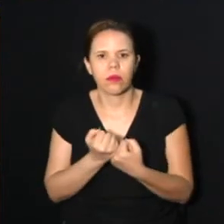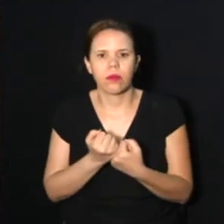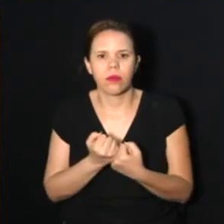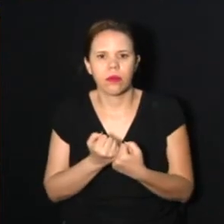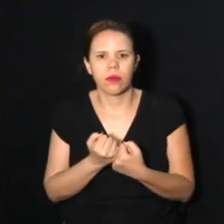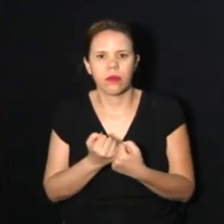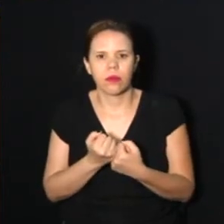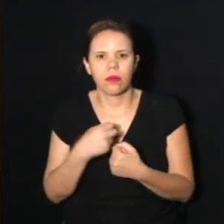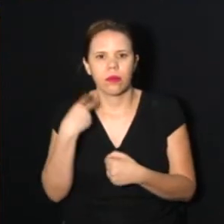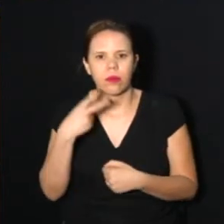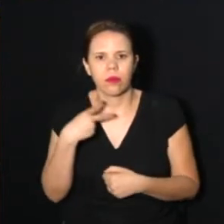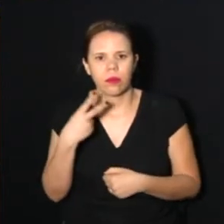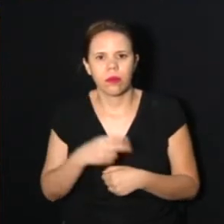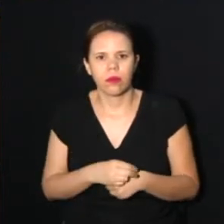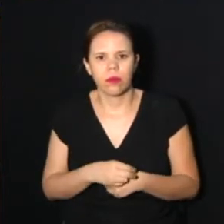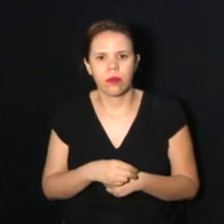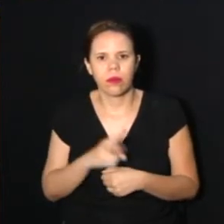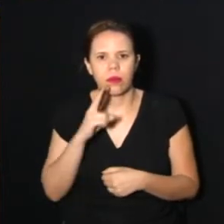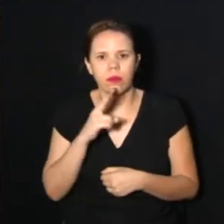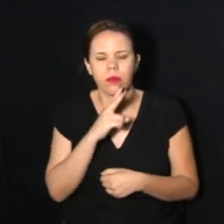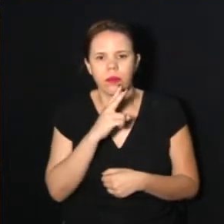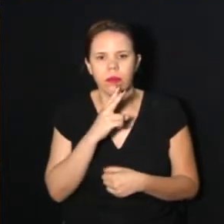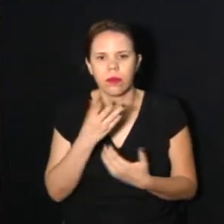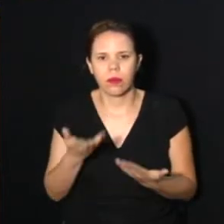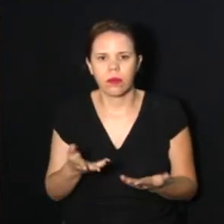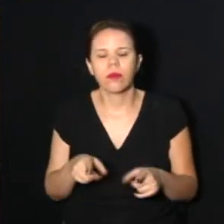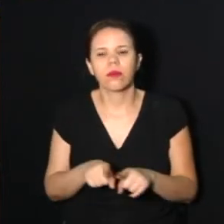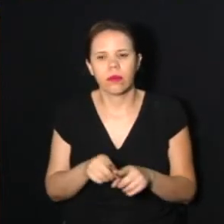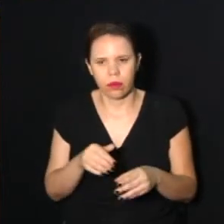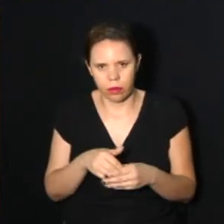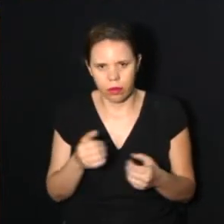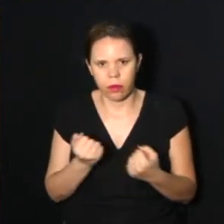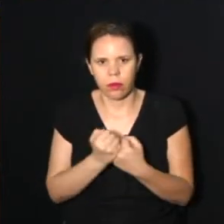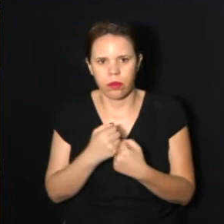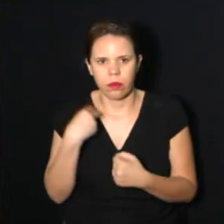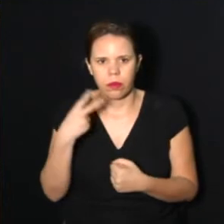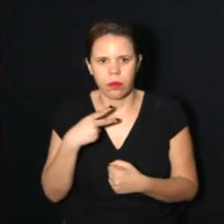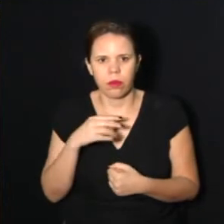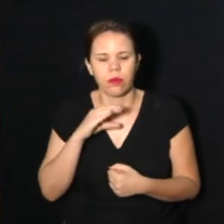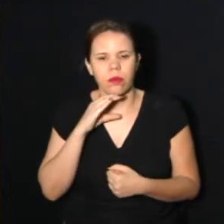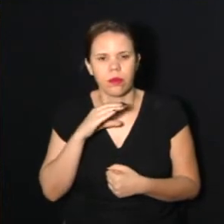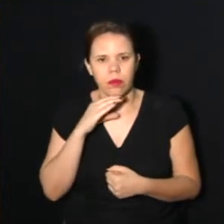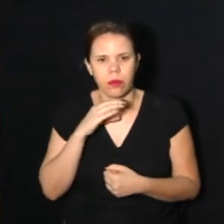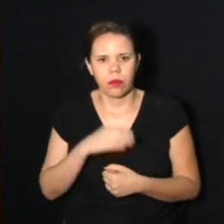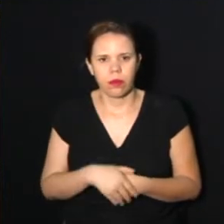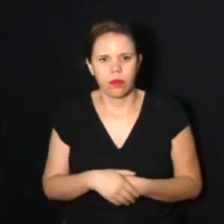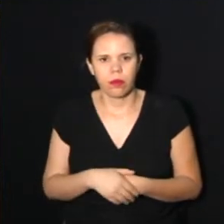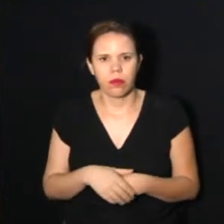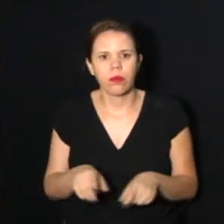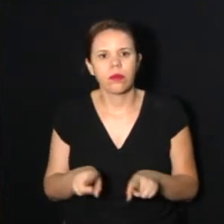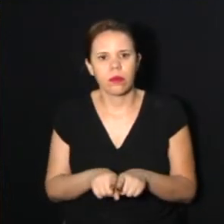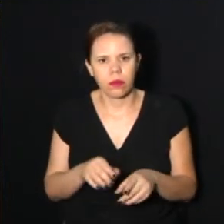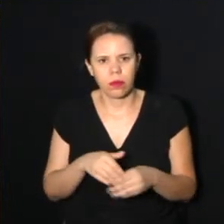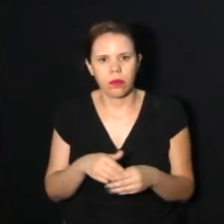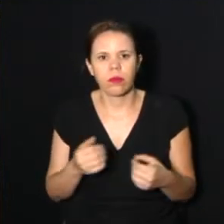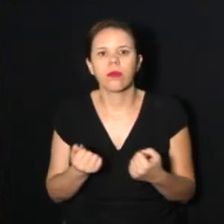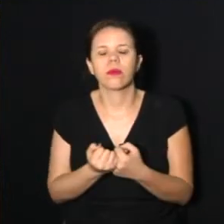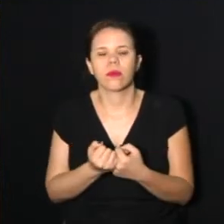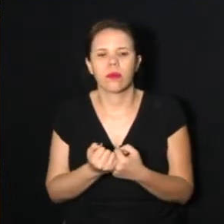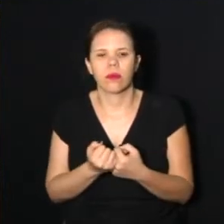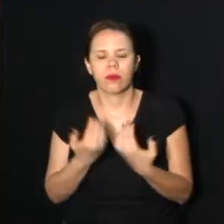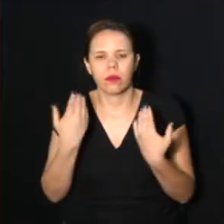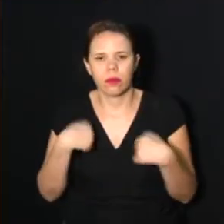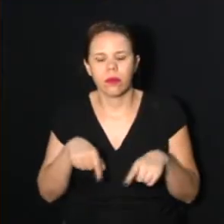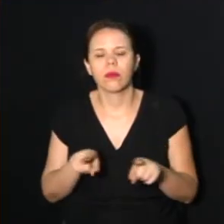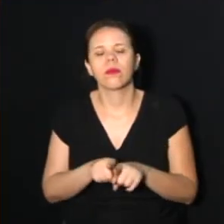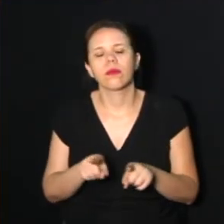presidente. Vereador Vinícius Grade. Acompanho, senhor presidente. Vereador Carlão do PT. Acompanho, senhor presidente. Na qualidade de